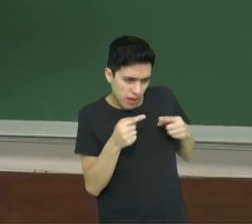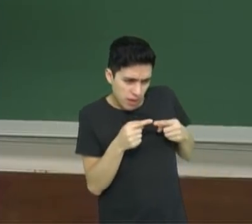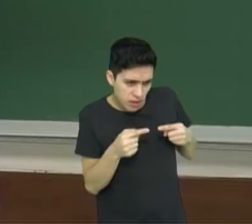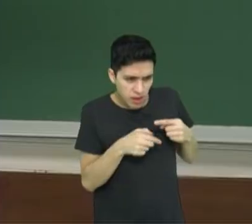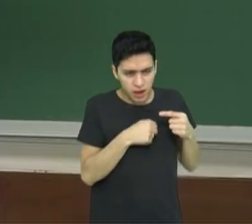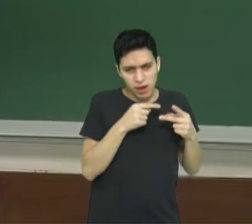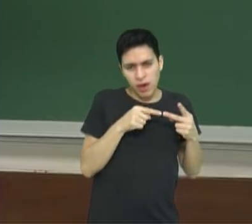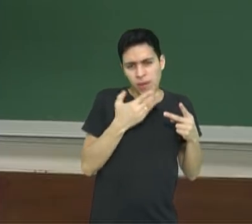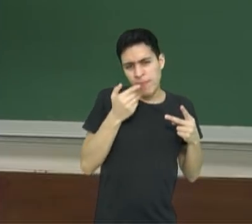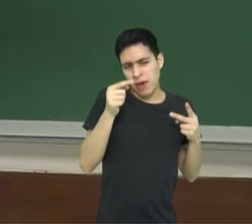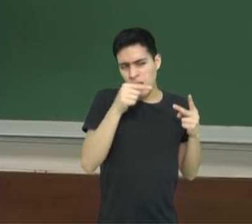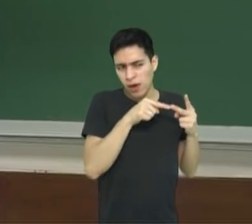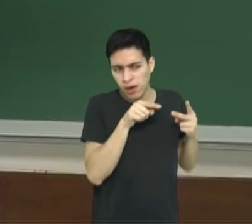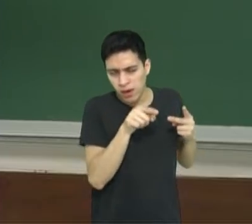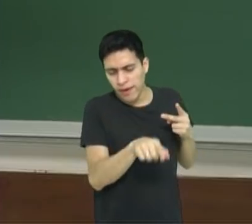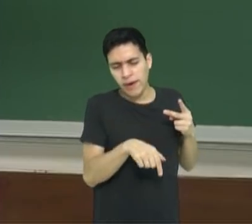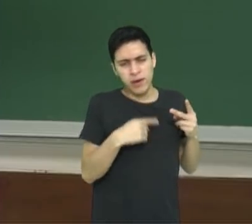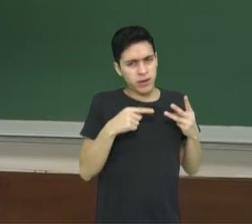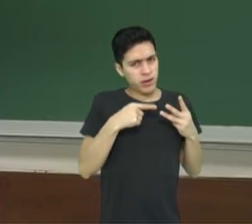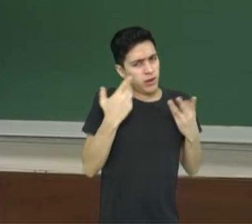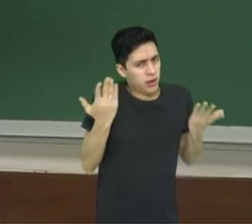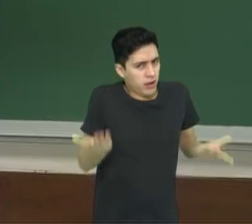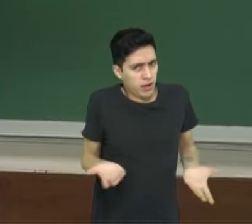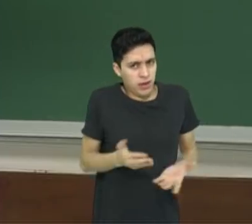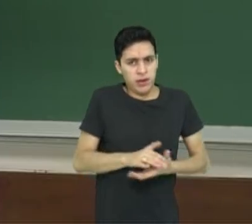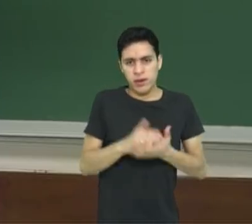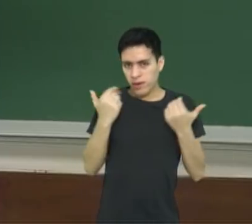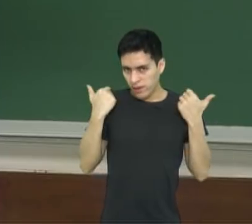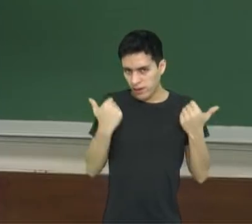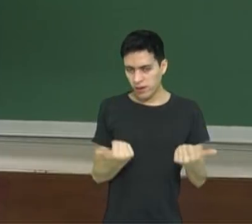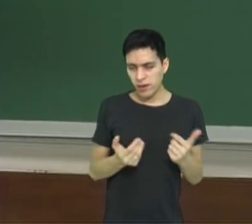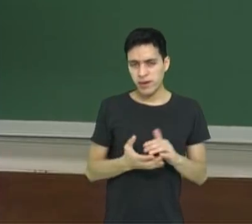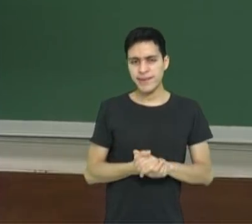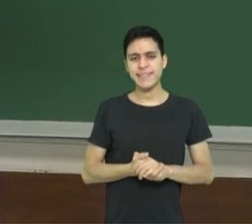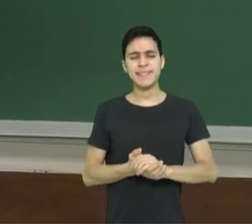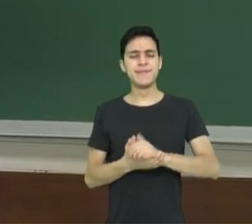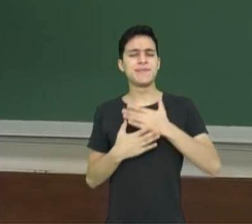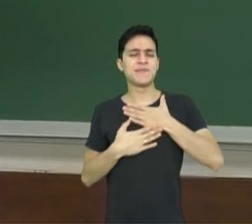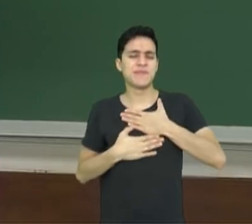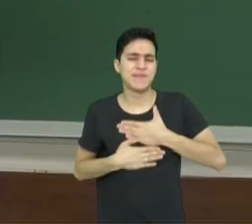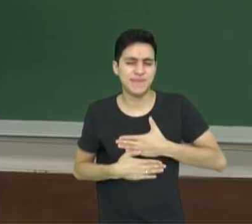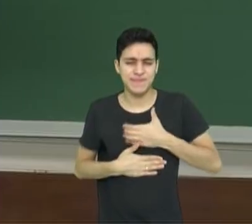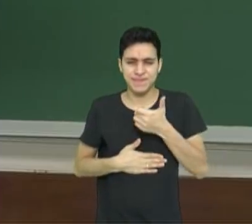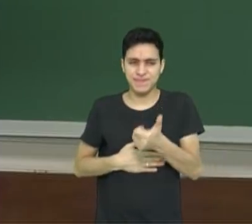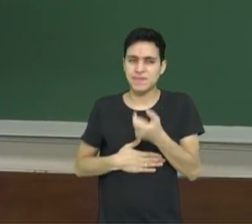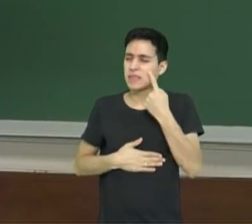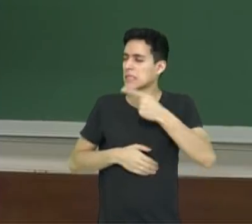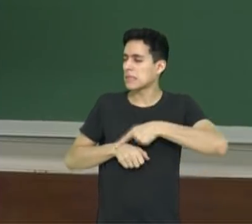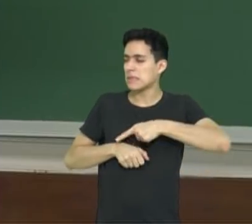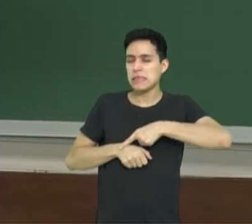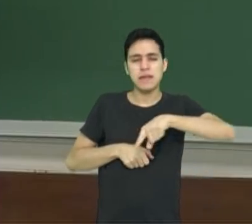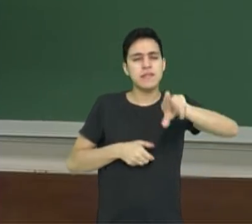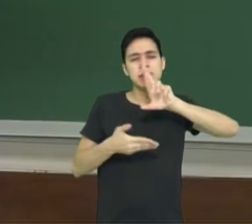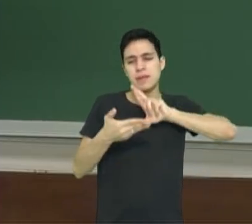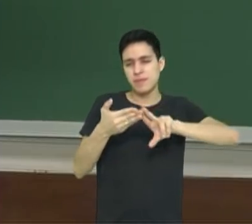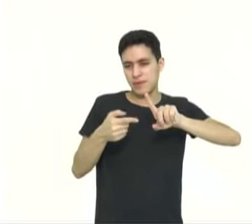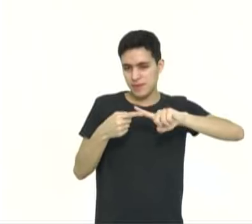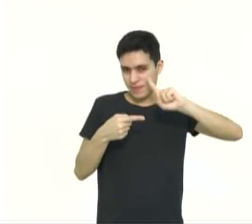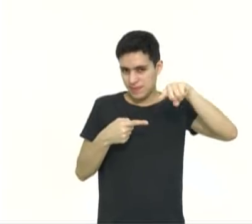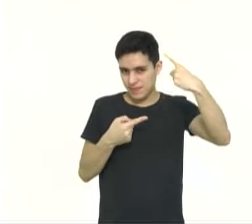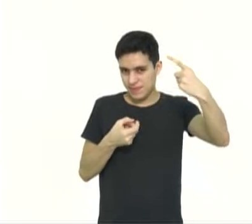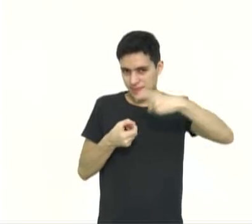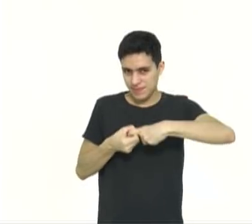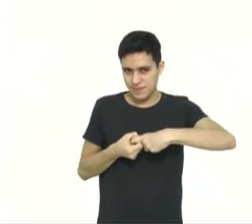Esse é mais fácil do outro jeito. Tá bom? Então, beleza? Esse aqui é um tempo para você fazer e eu já volto.